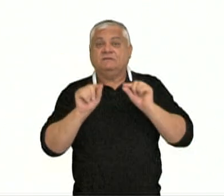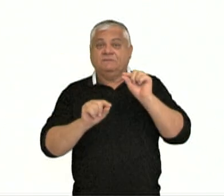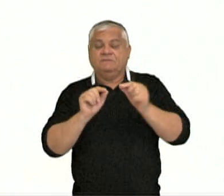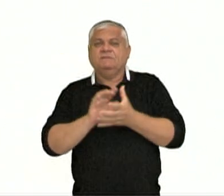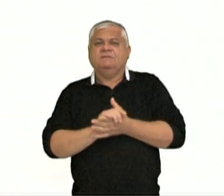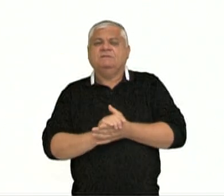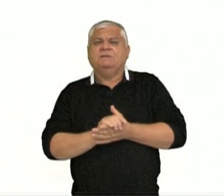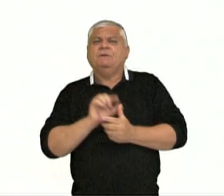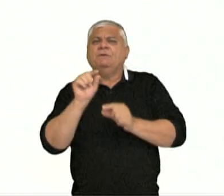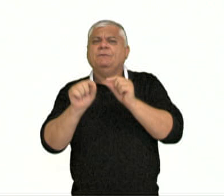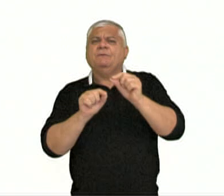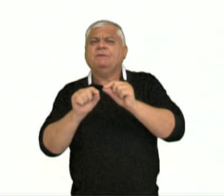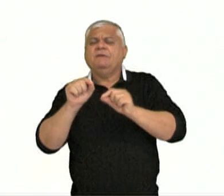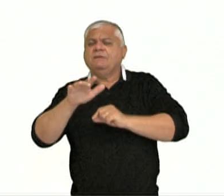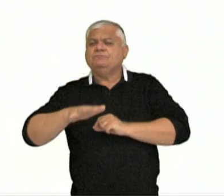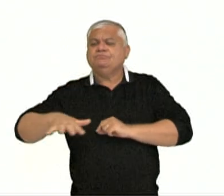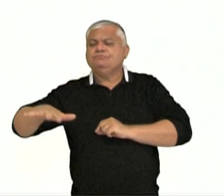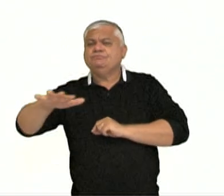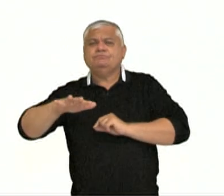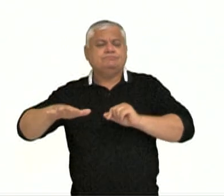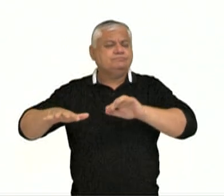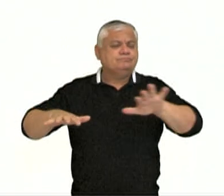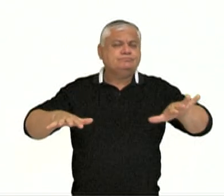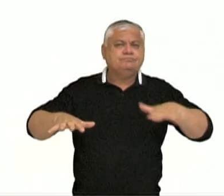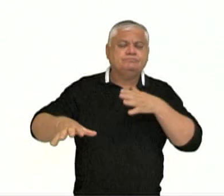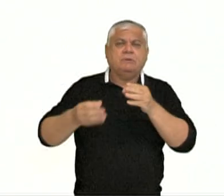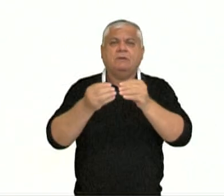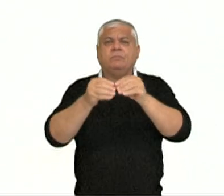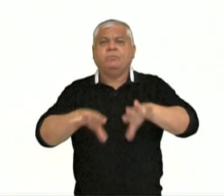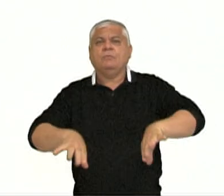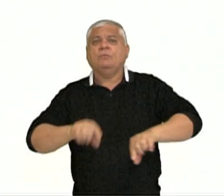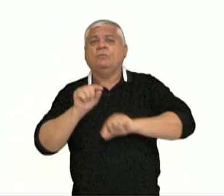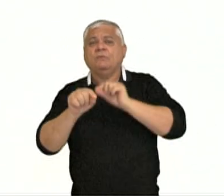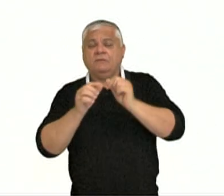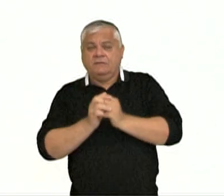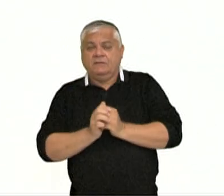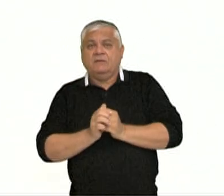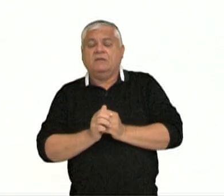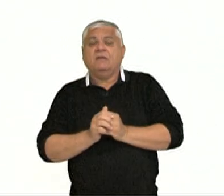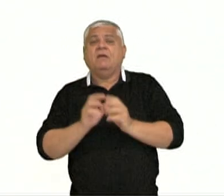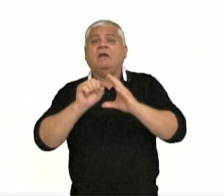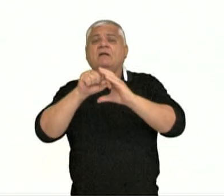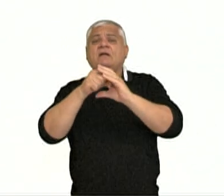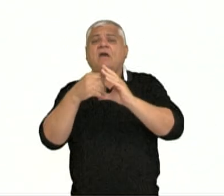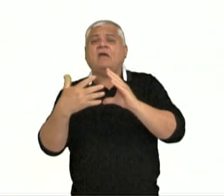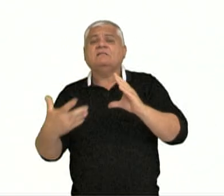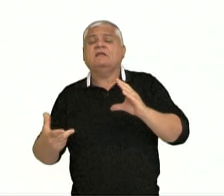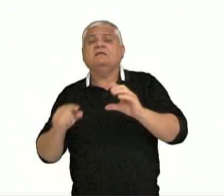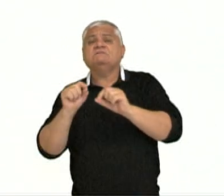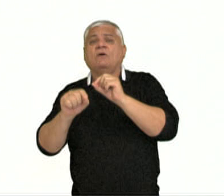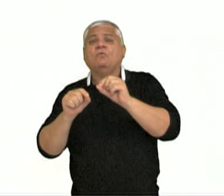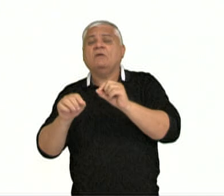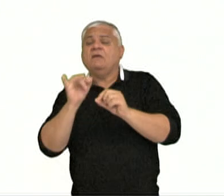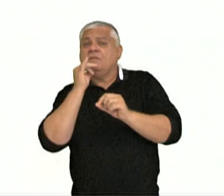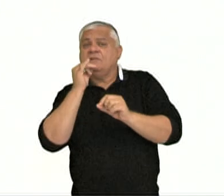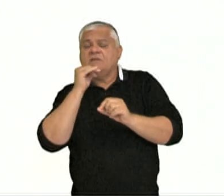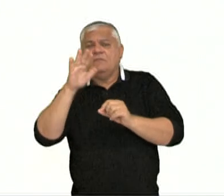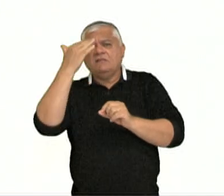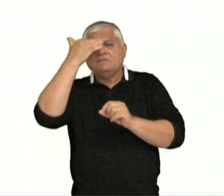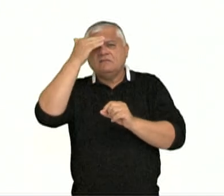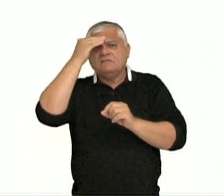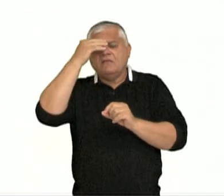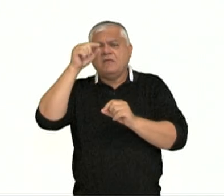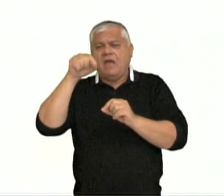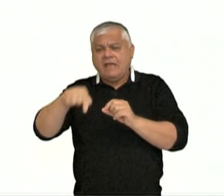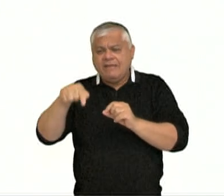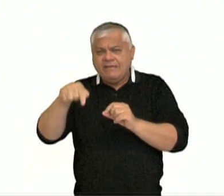que ambientalmente prejudica os oceanos e mares? Que características nós temos que levar em conta para entender que